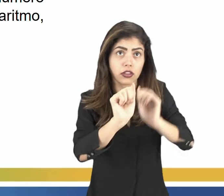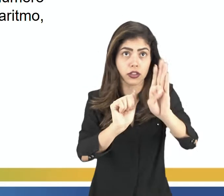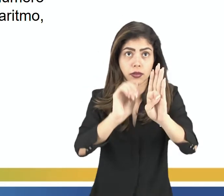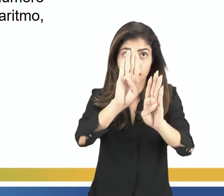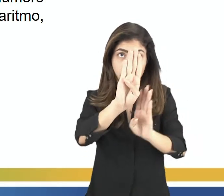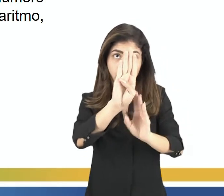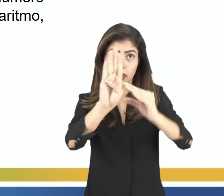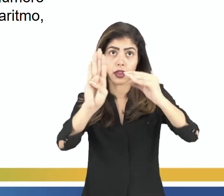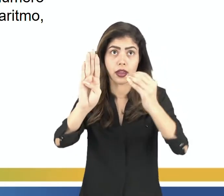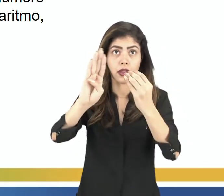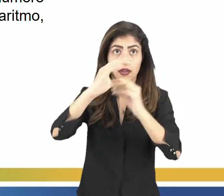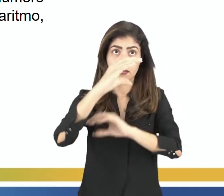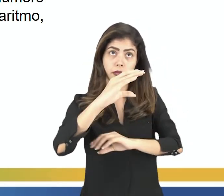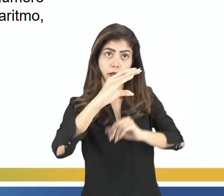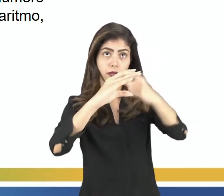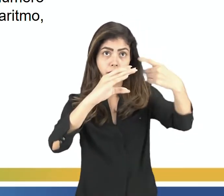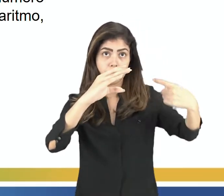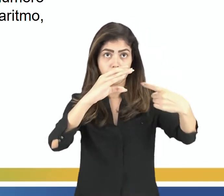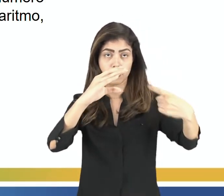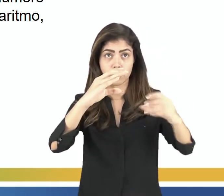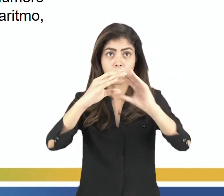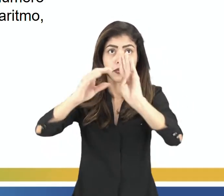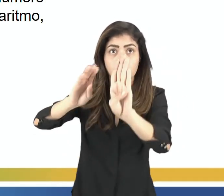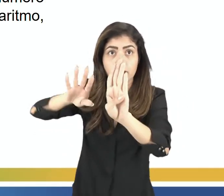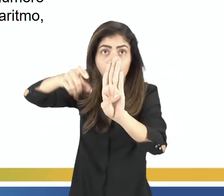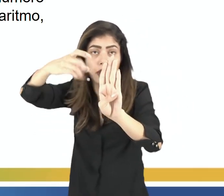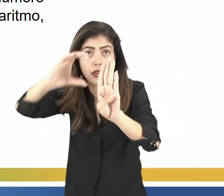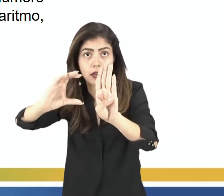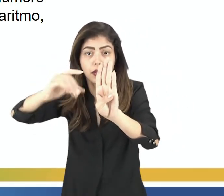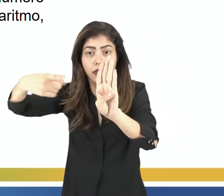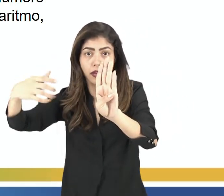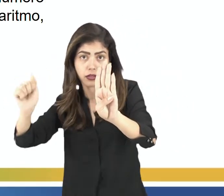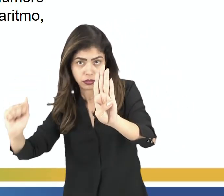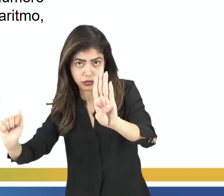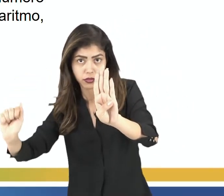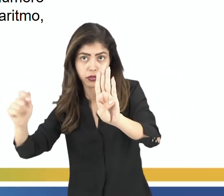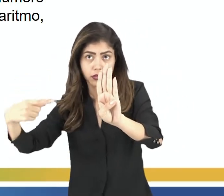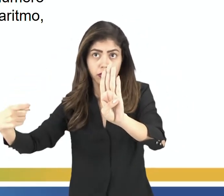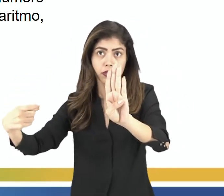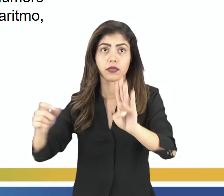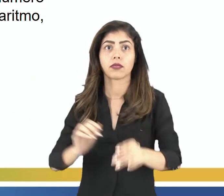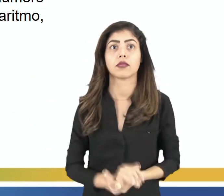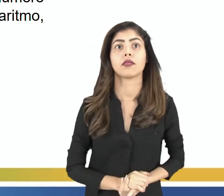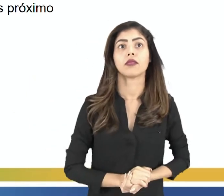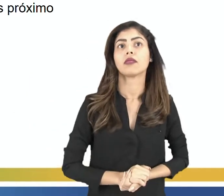maior que x. Se somente se, b maior que ax.